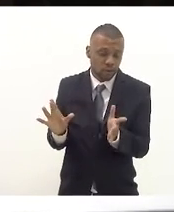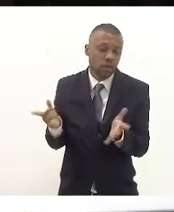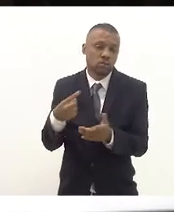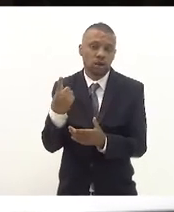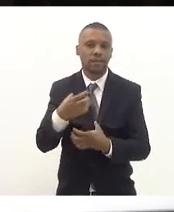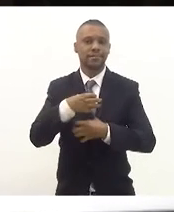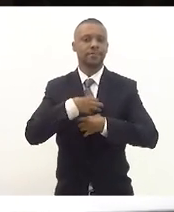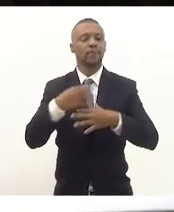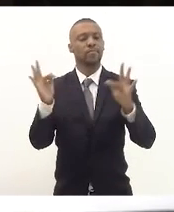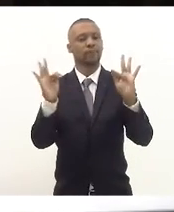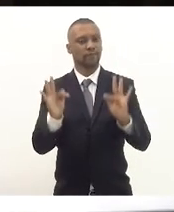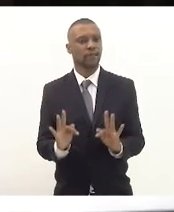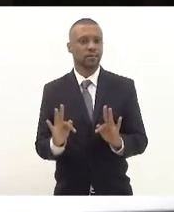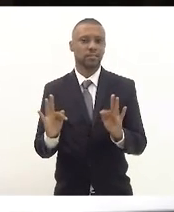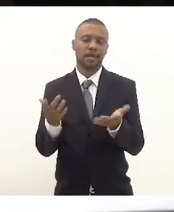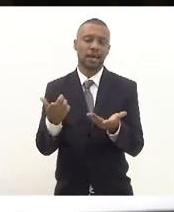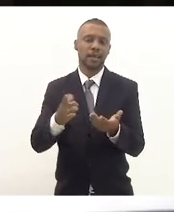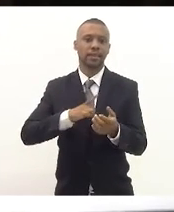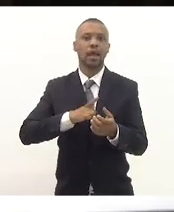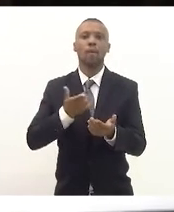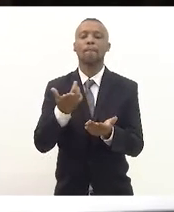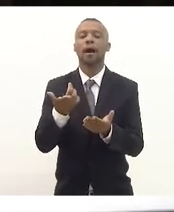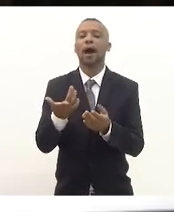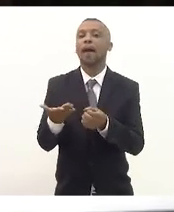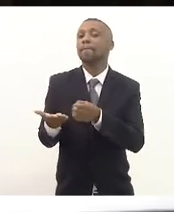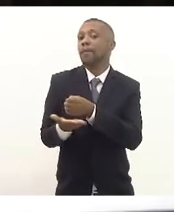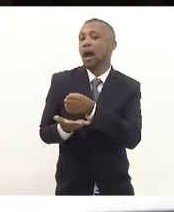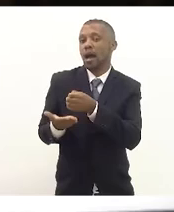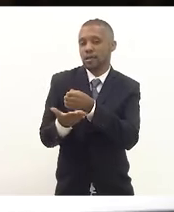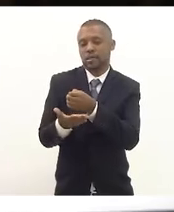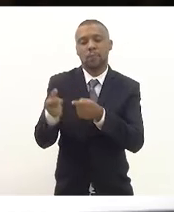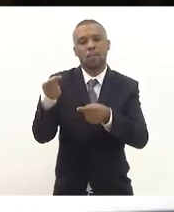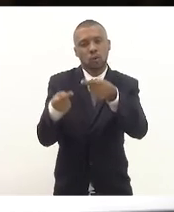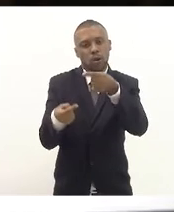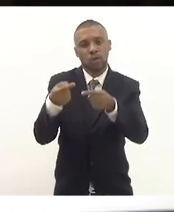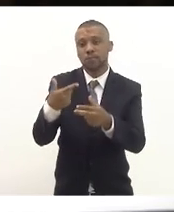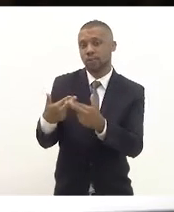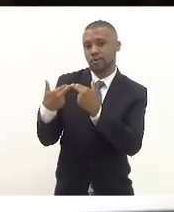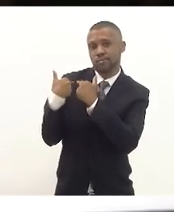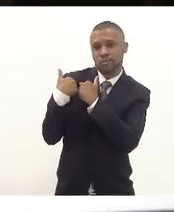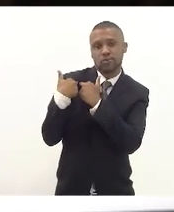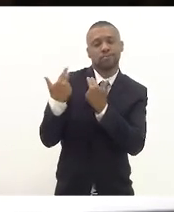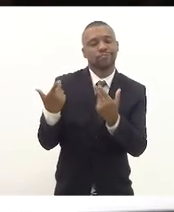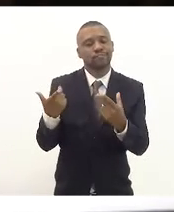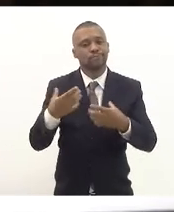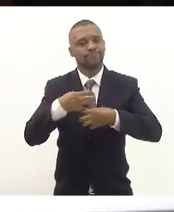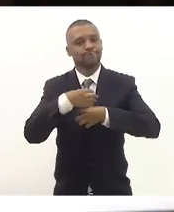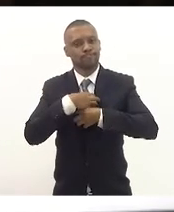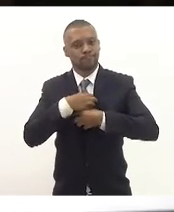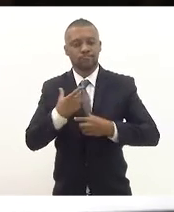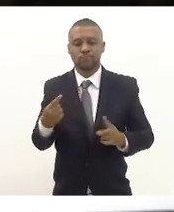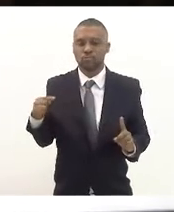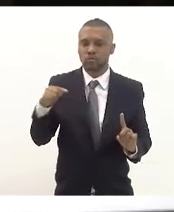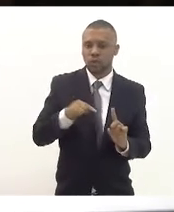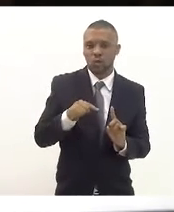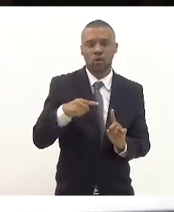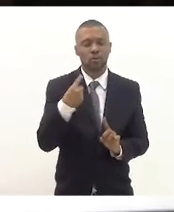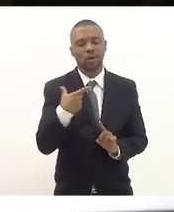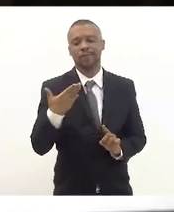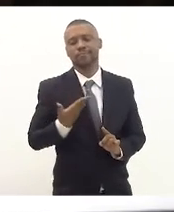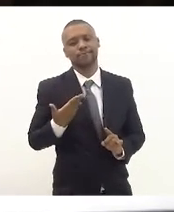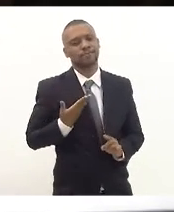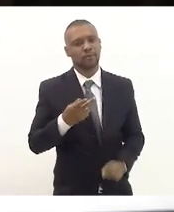um tem uma estabilidade política e uma responsabilidade bem entregue na mão do nosso querido Presidente